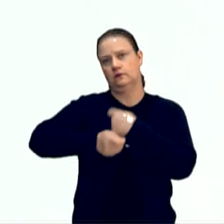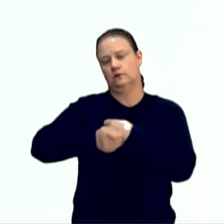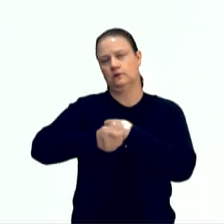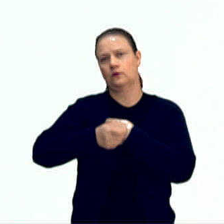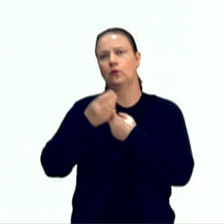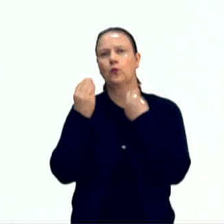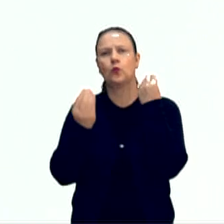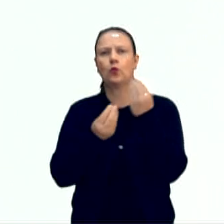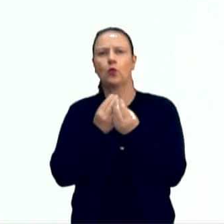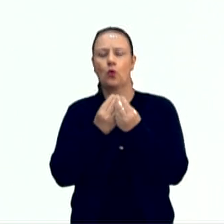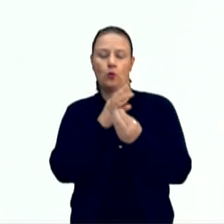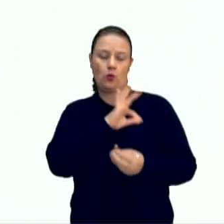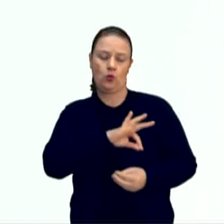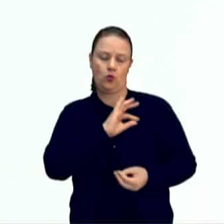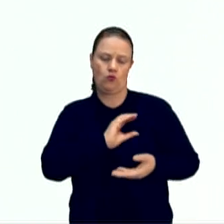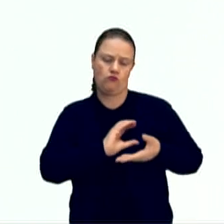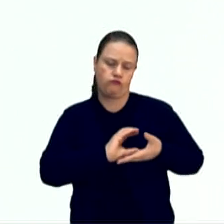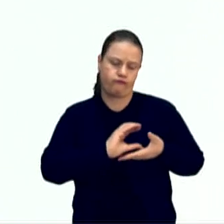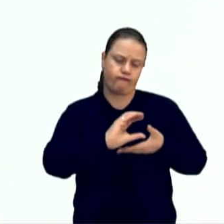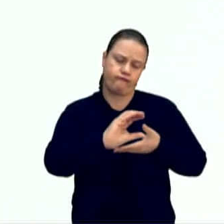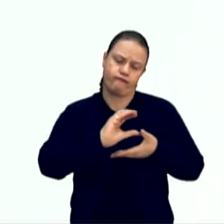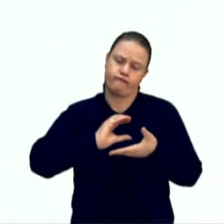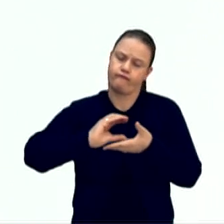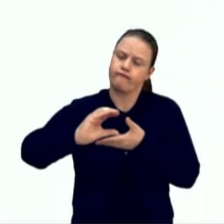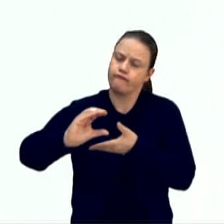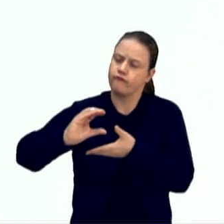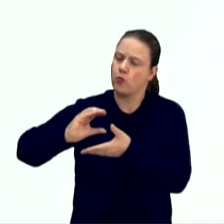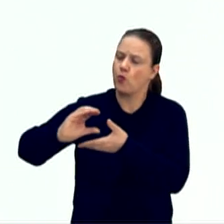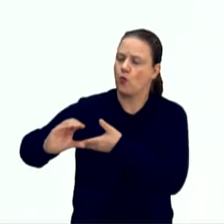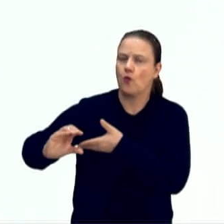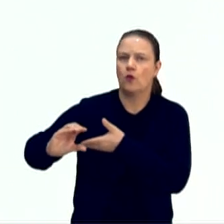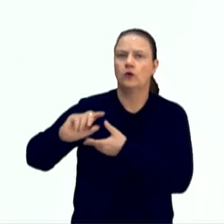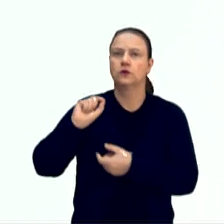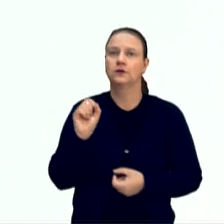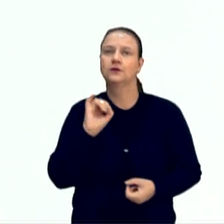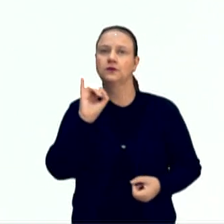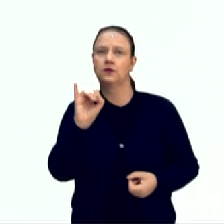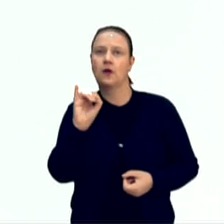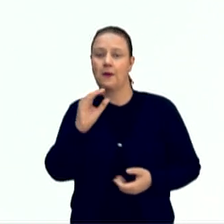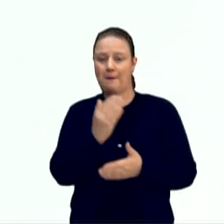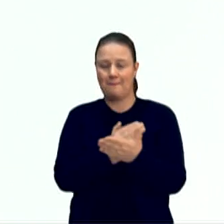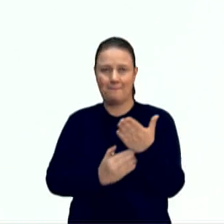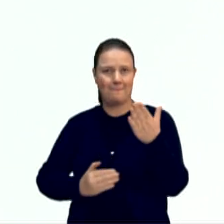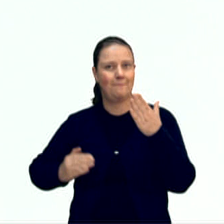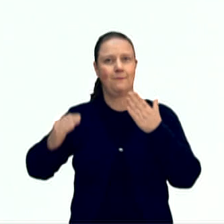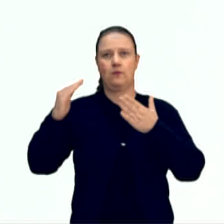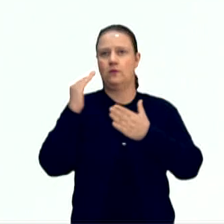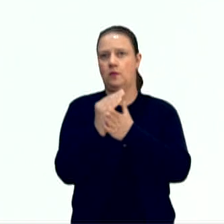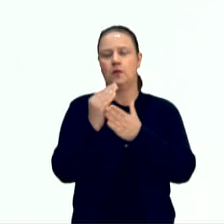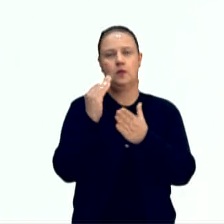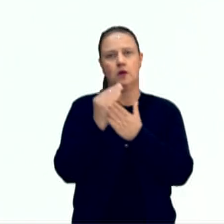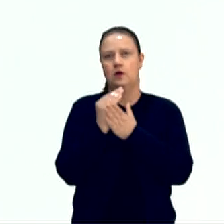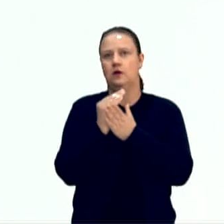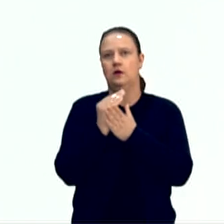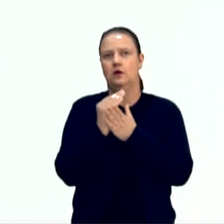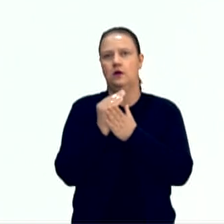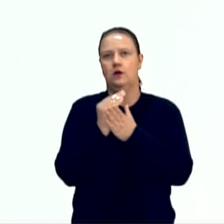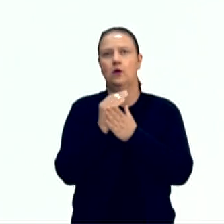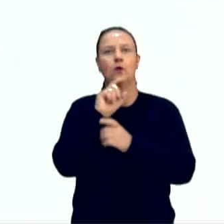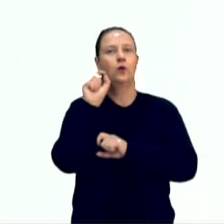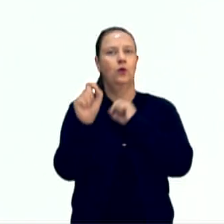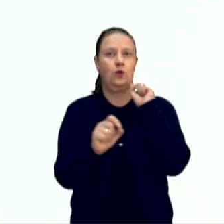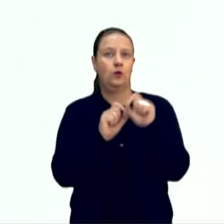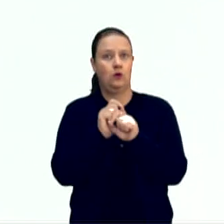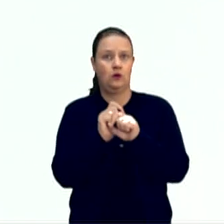está a concentração da renda. Quanto maior for a concentração da renda, que é um lado